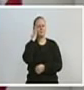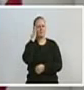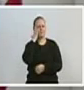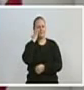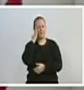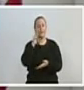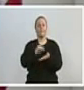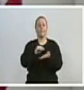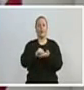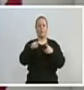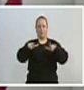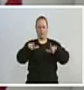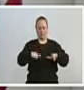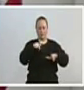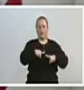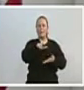pública